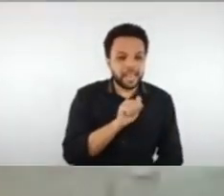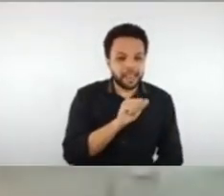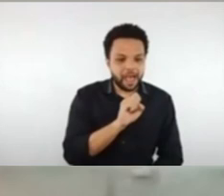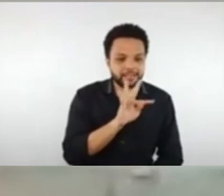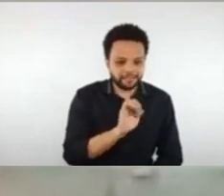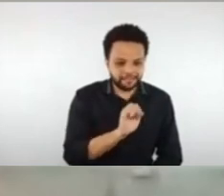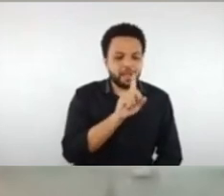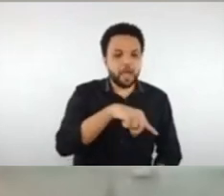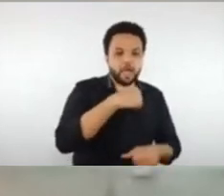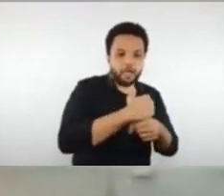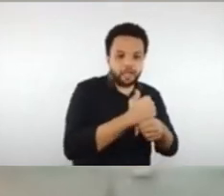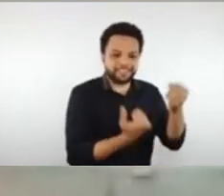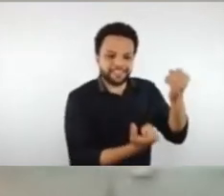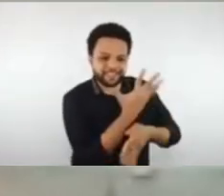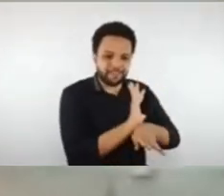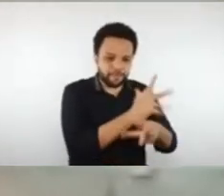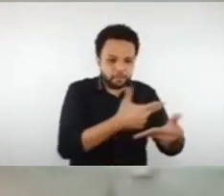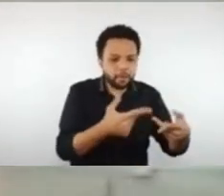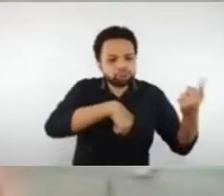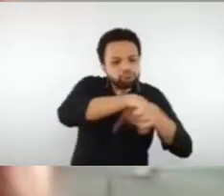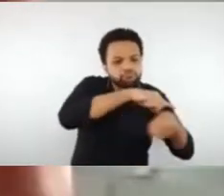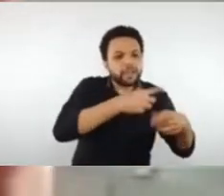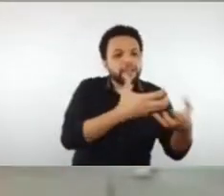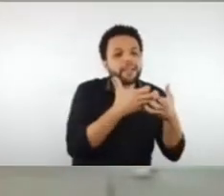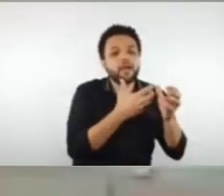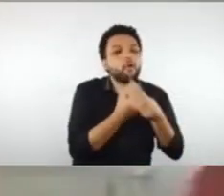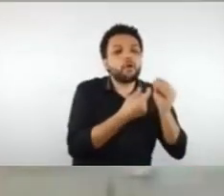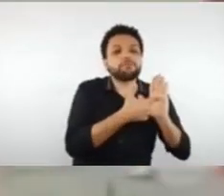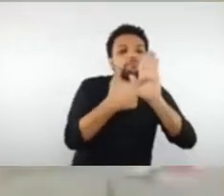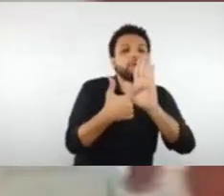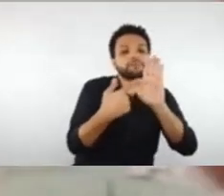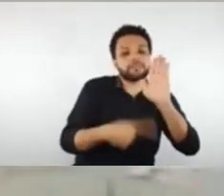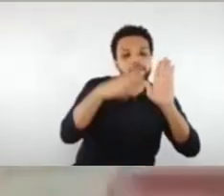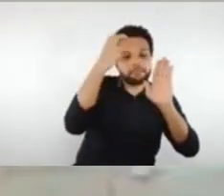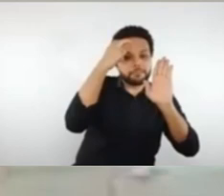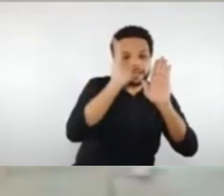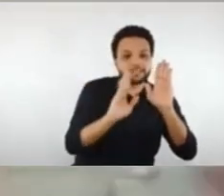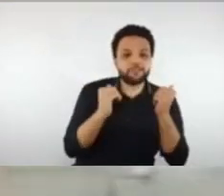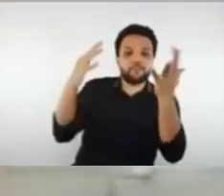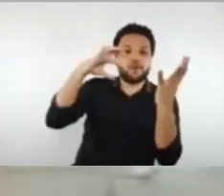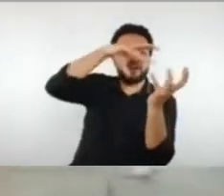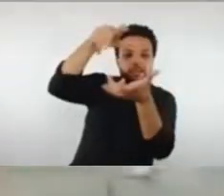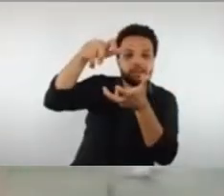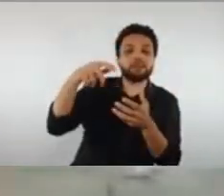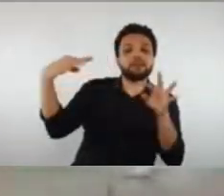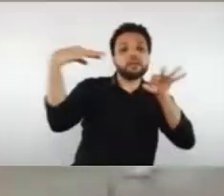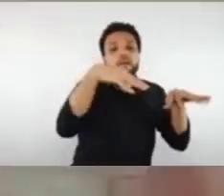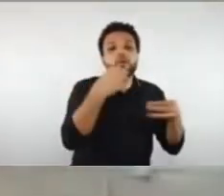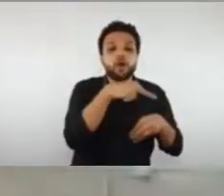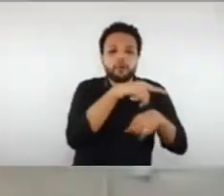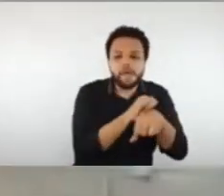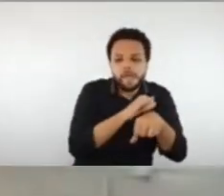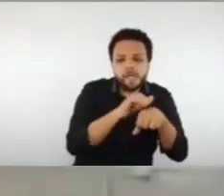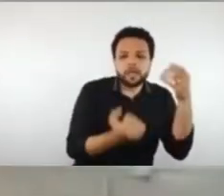momento para representar a nação, o país, a cultura, etc. Mas se houver cineastas